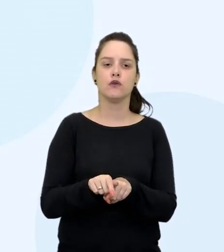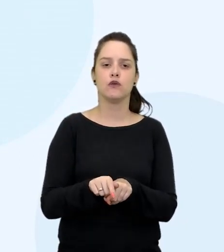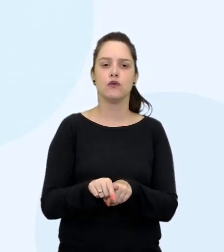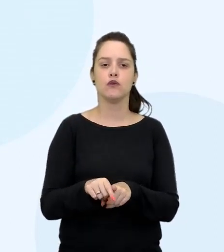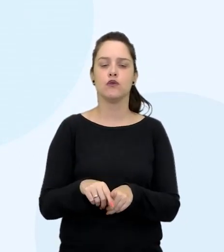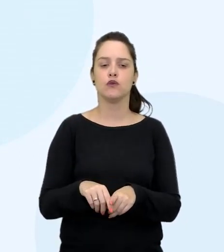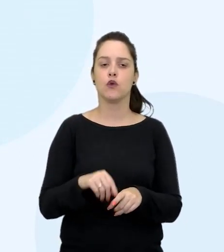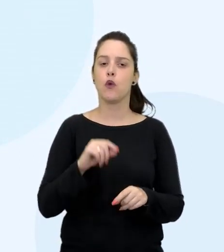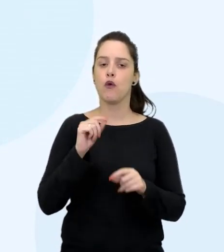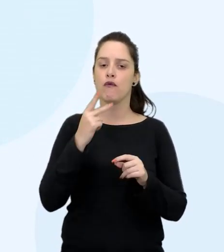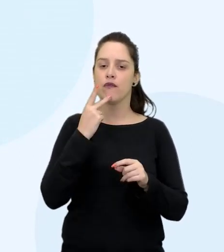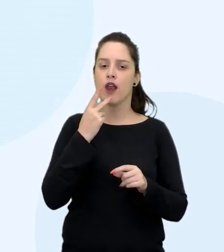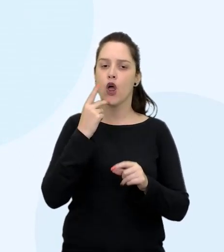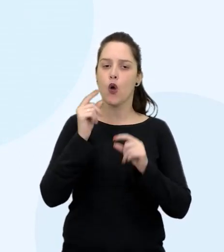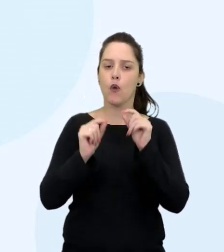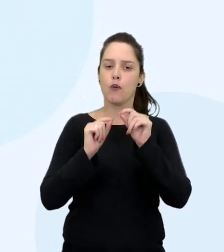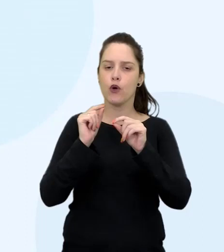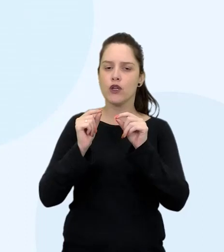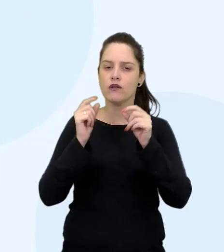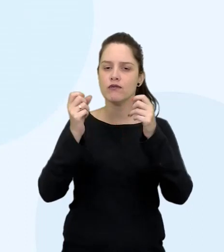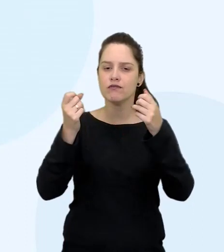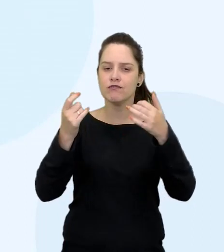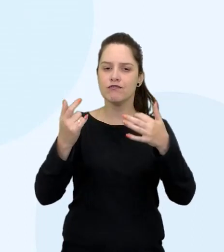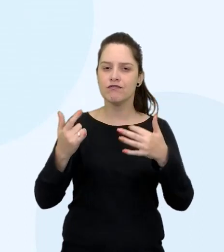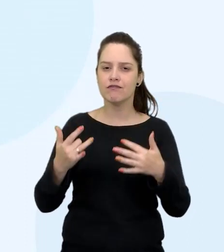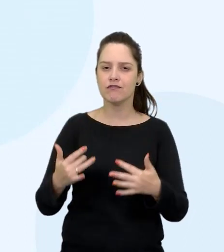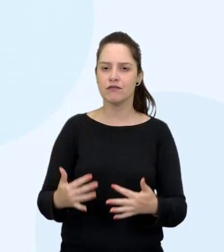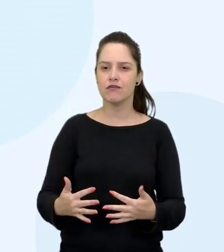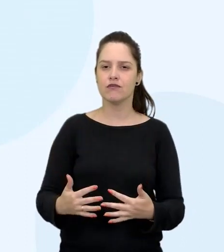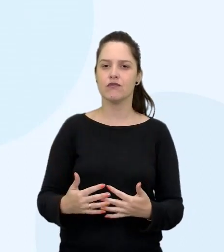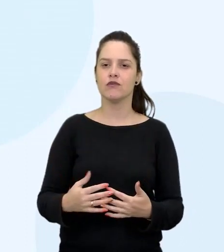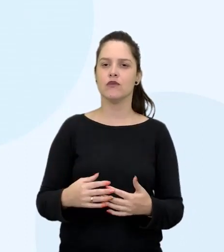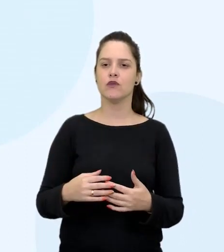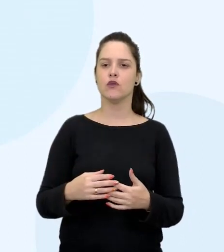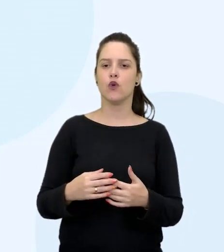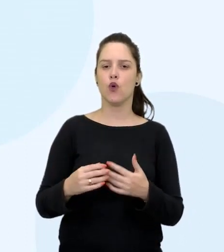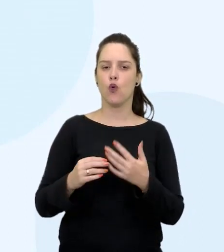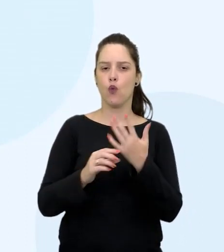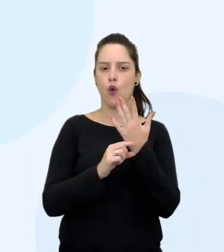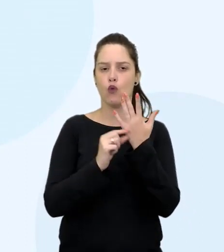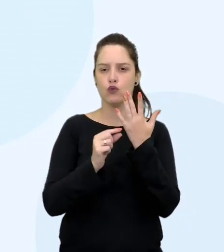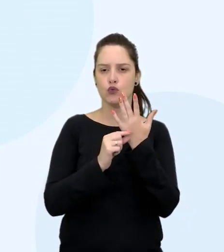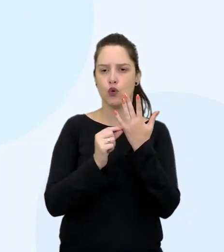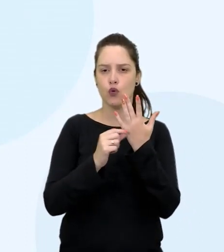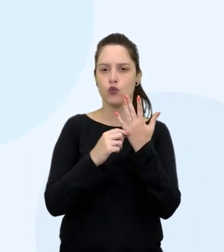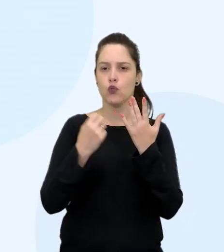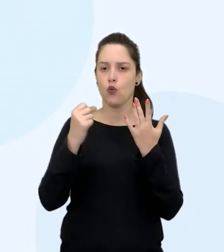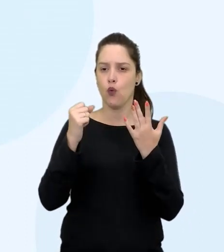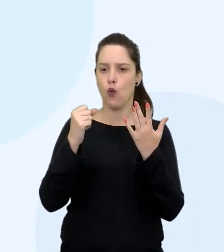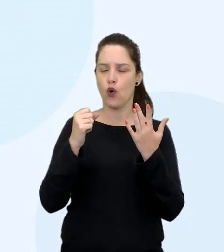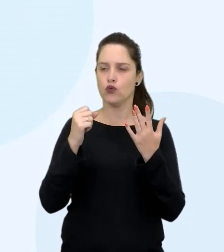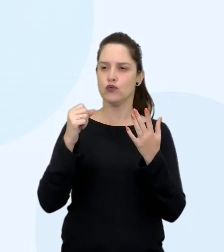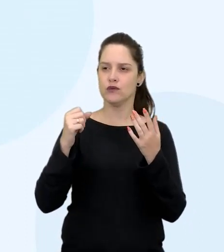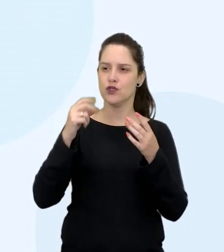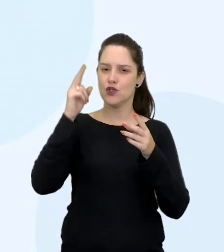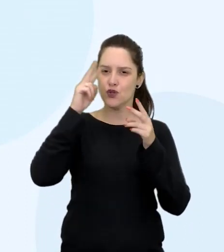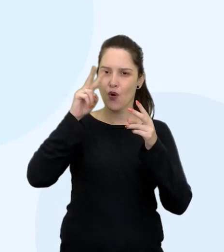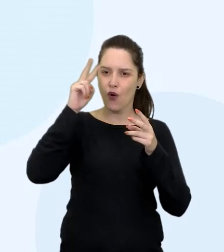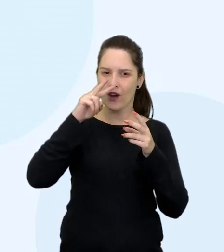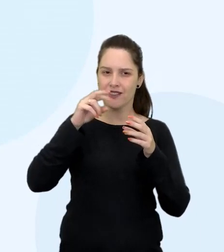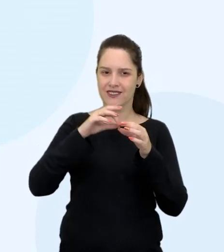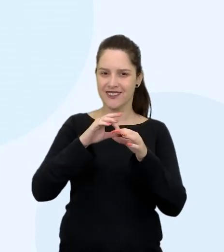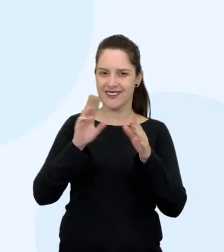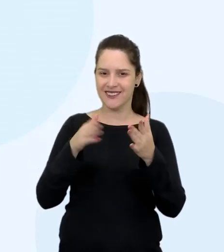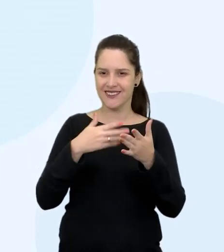falar um pouquinho do Júlio Cortázar, né? Que ele escreveu um livro de 8 contos com esse título Bestiário. Eu coloquei para vocês o